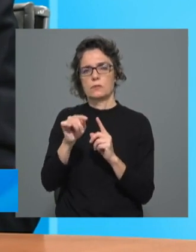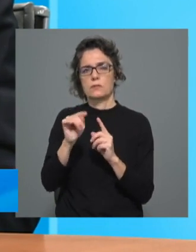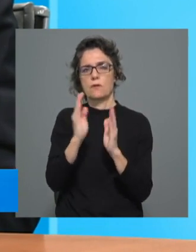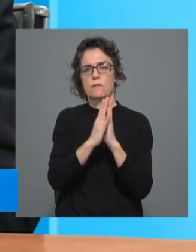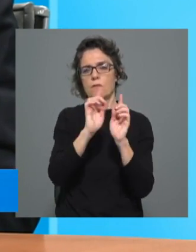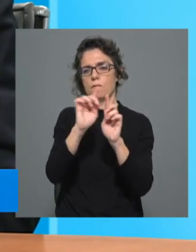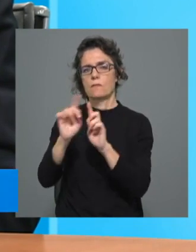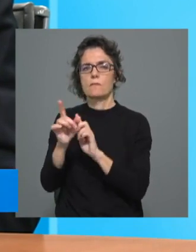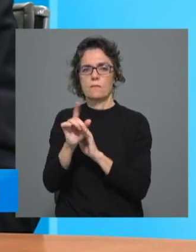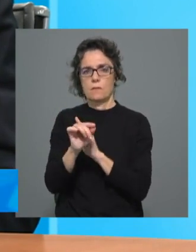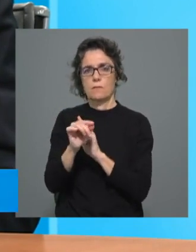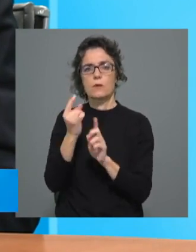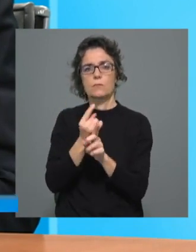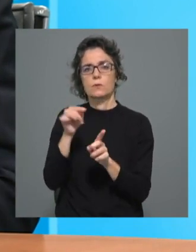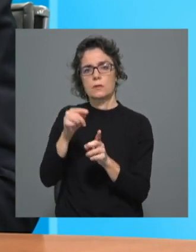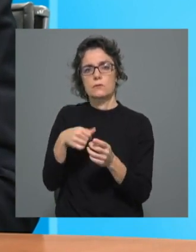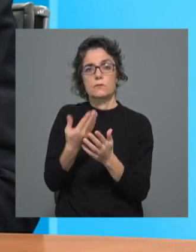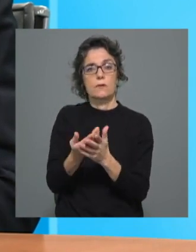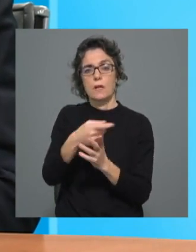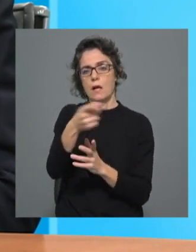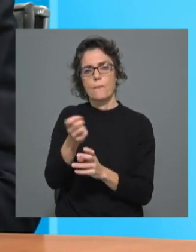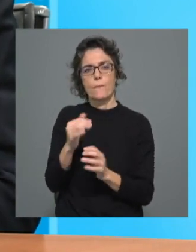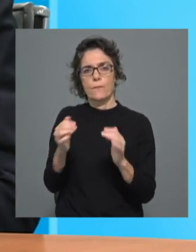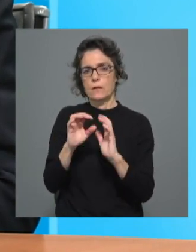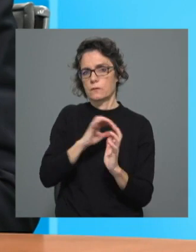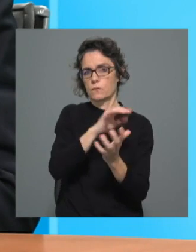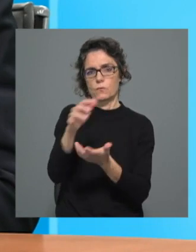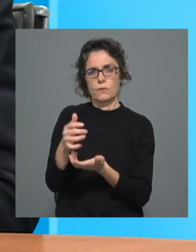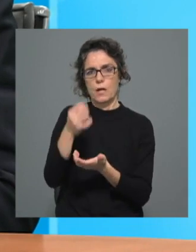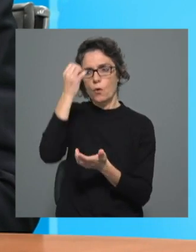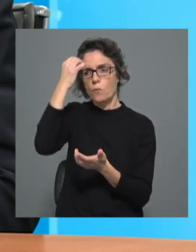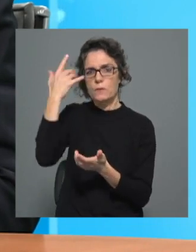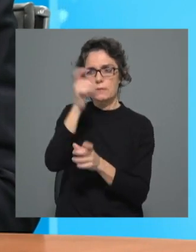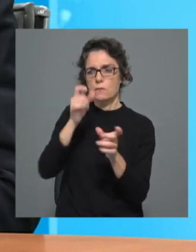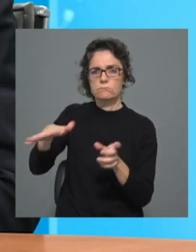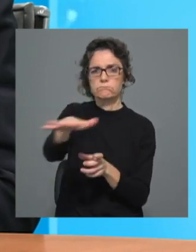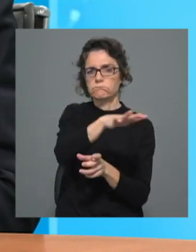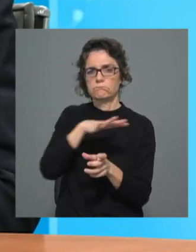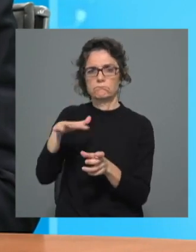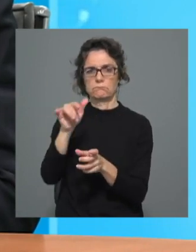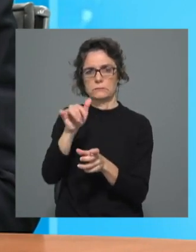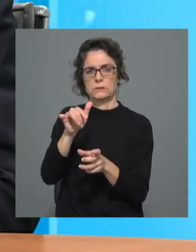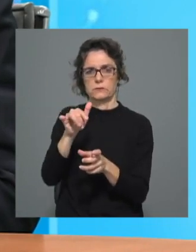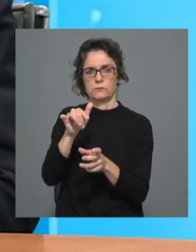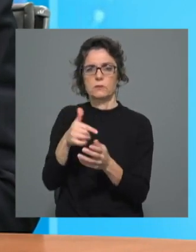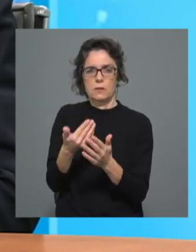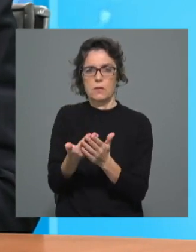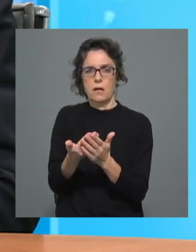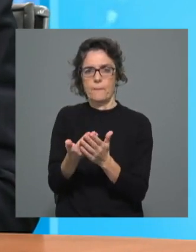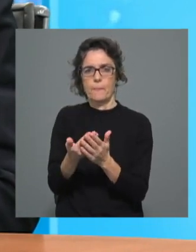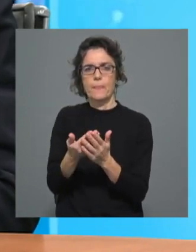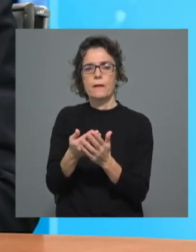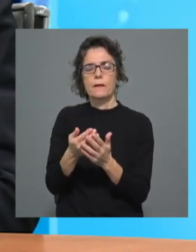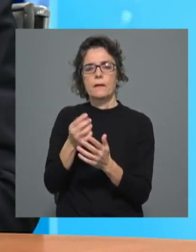para contribuir para a paz mundial, para o entendimento entre os povos, nós percebemos, veja-se,